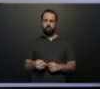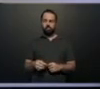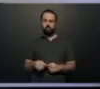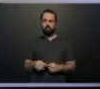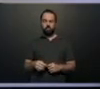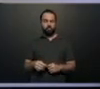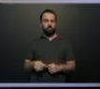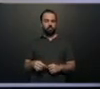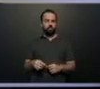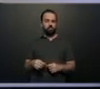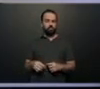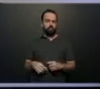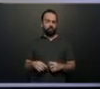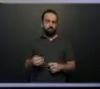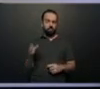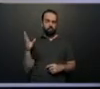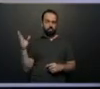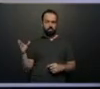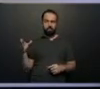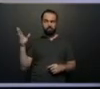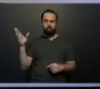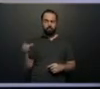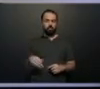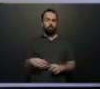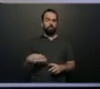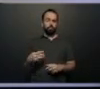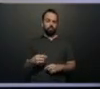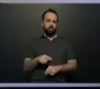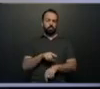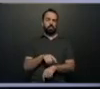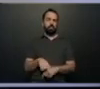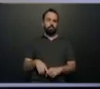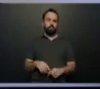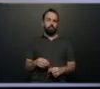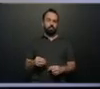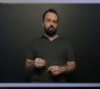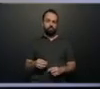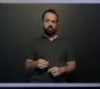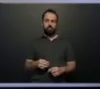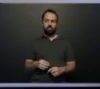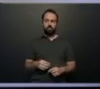fralda descartável 450 anos, o